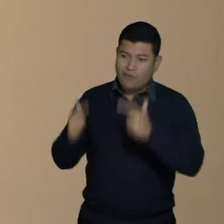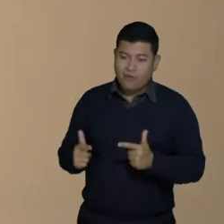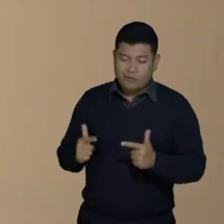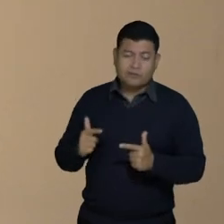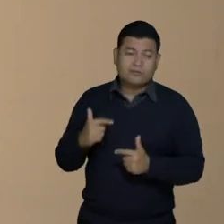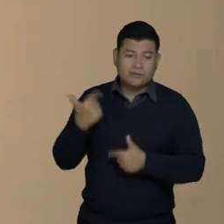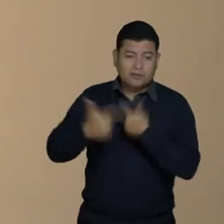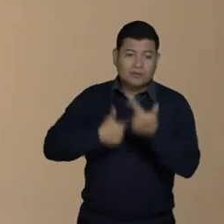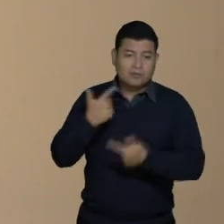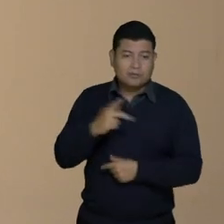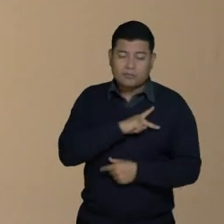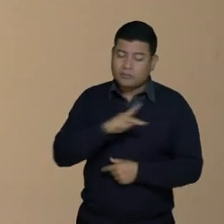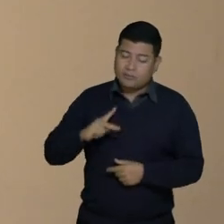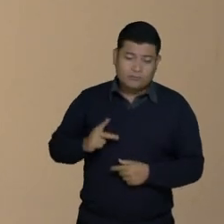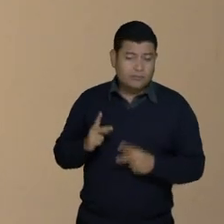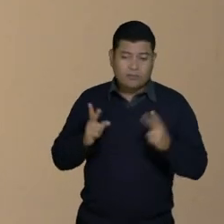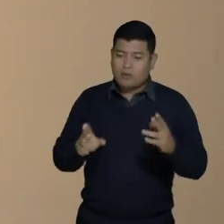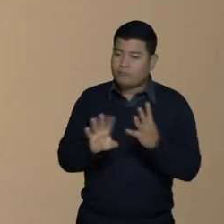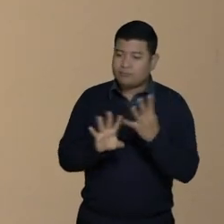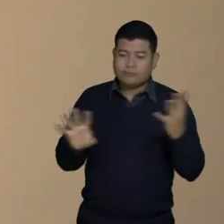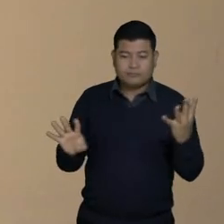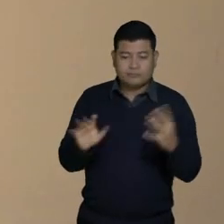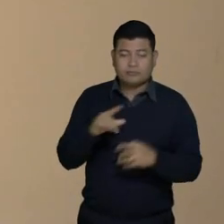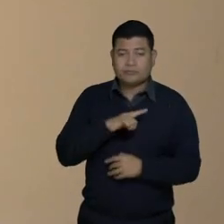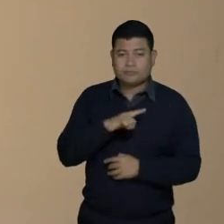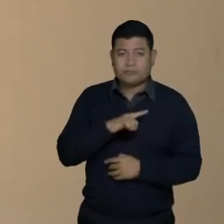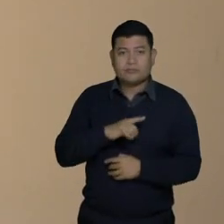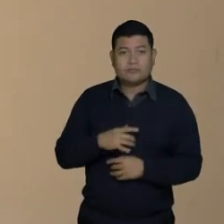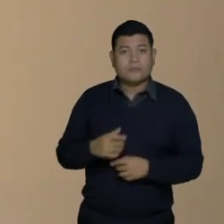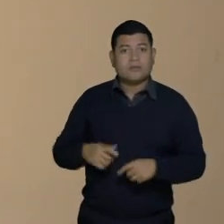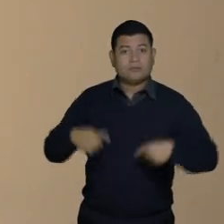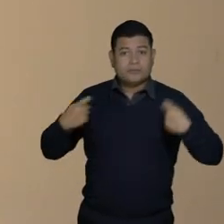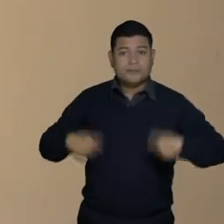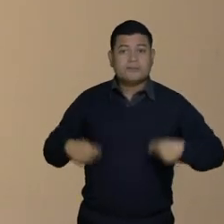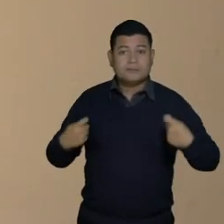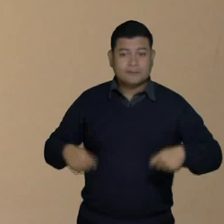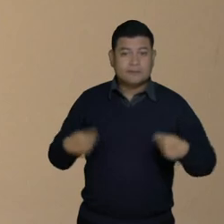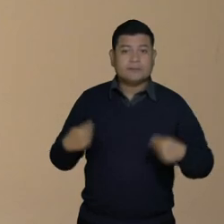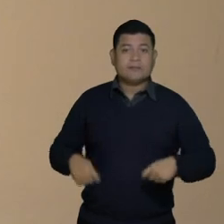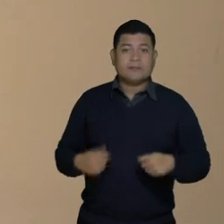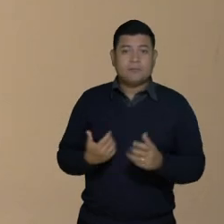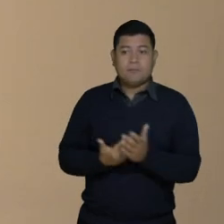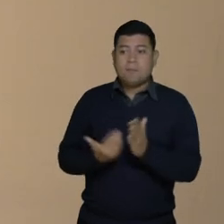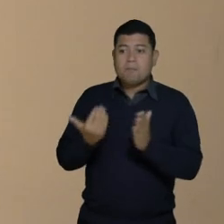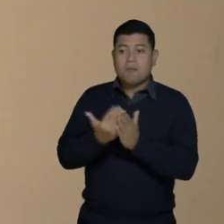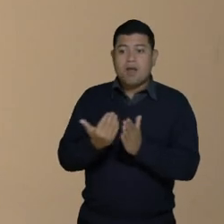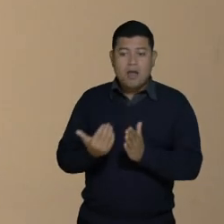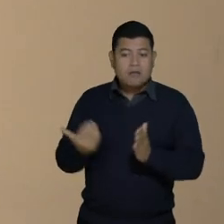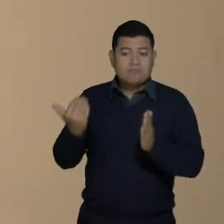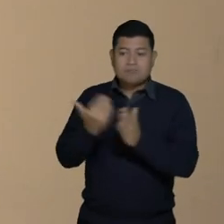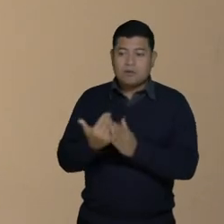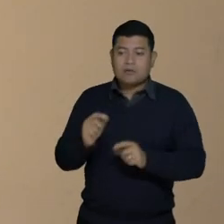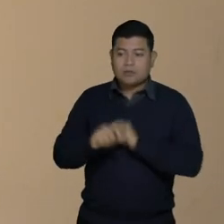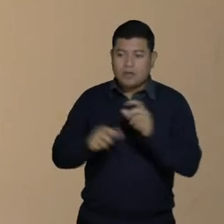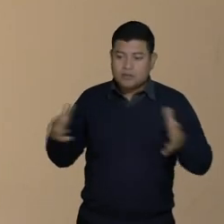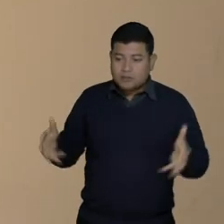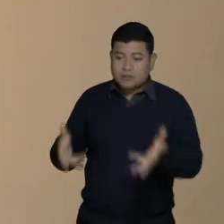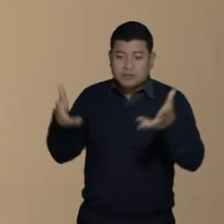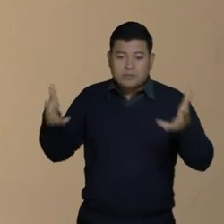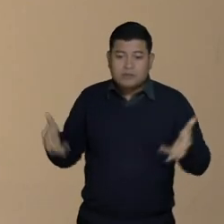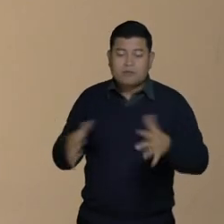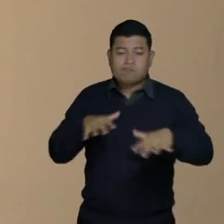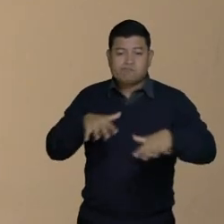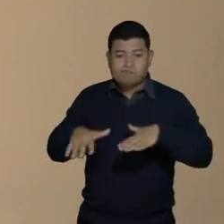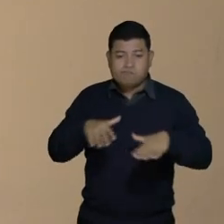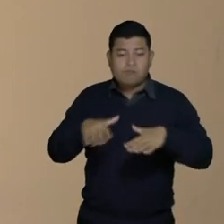tem fila de espera então a gente tá precisando deais e mais movimentos e a gente tem que começar hoje aqui ó